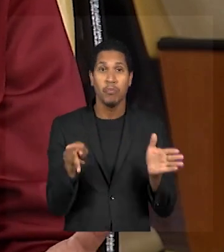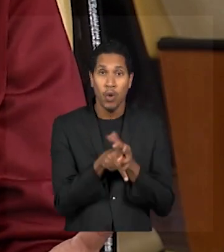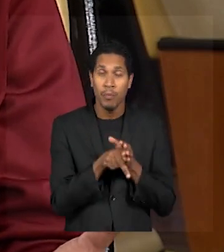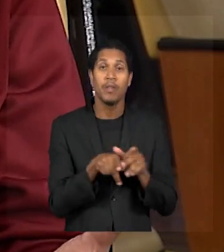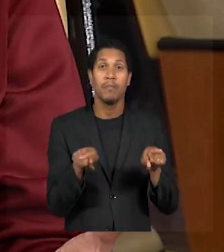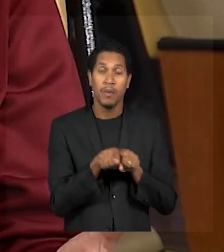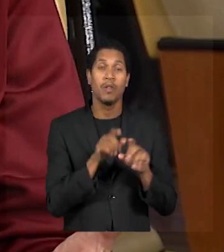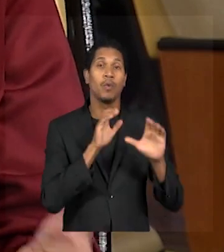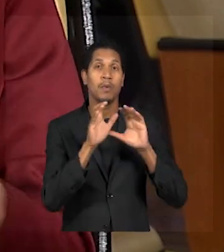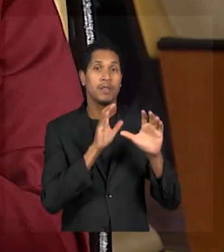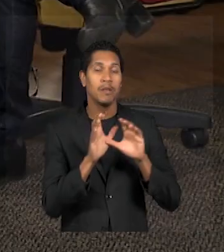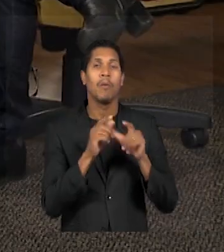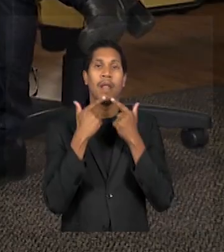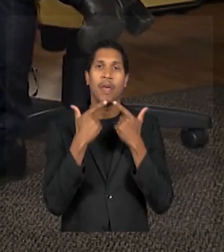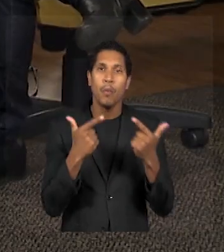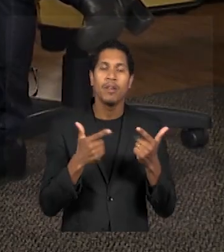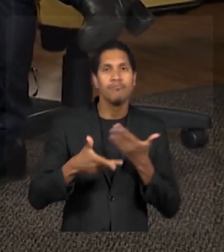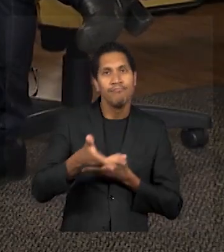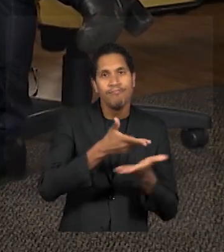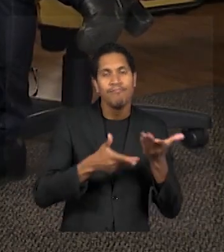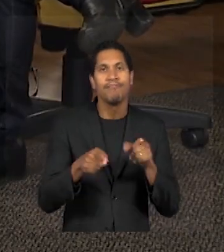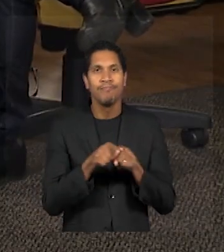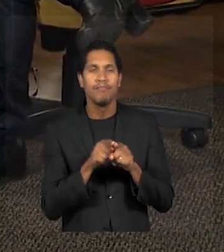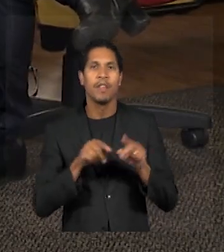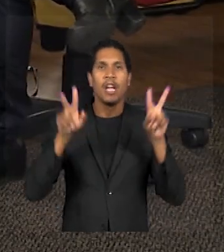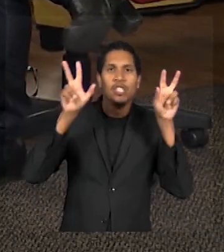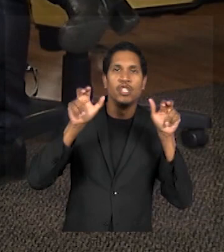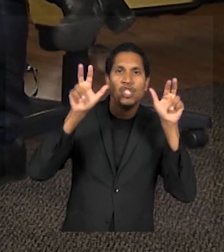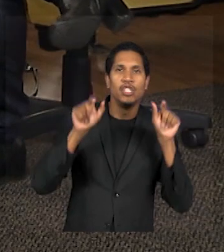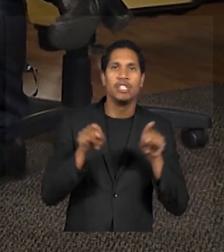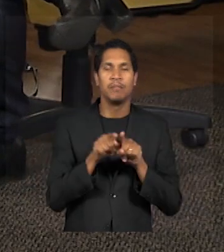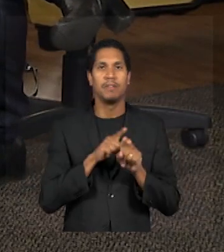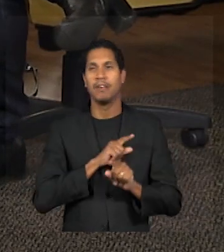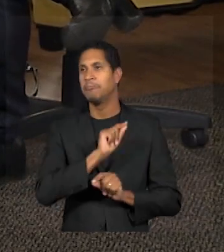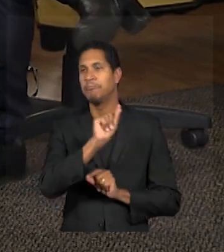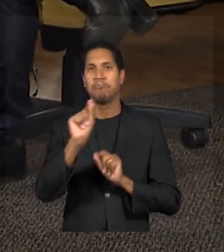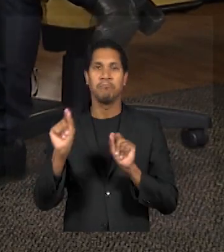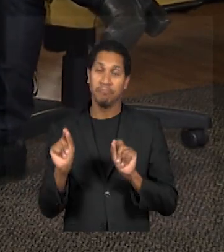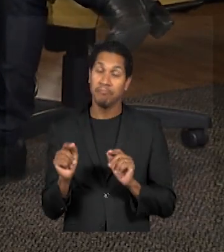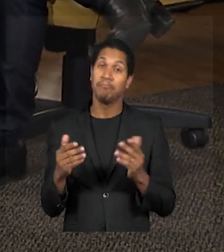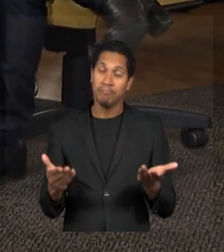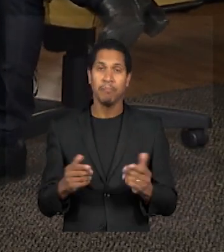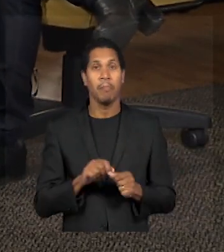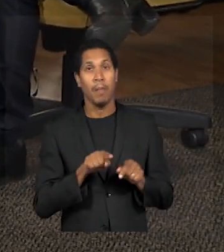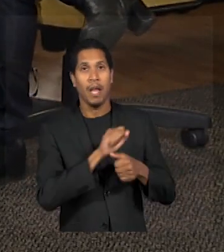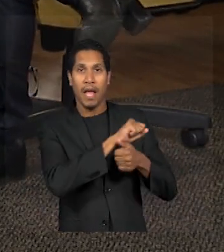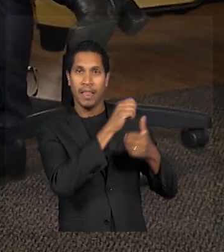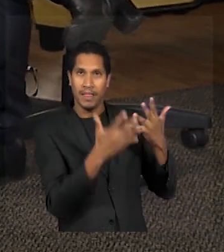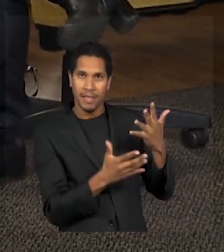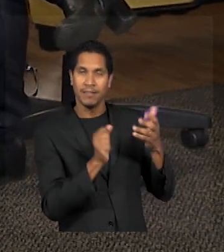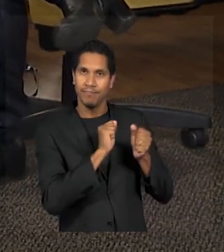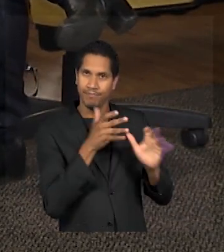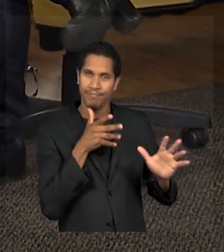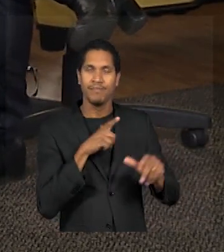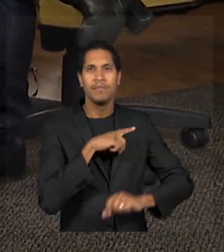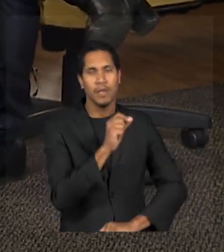própria, né? E se falam as gírias. E a língua brasileira de sinais não é um idioma. Com